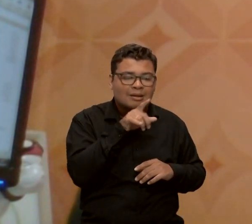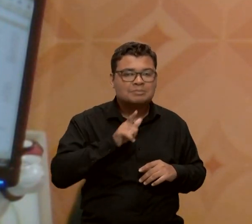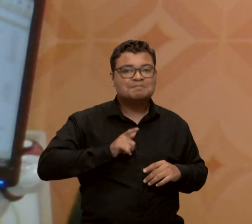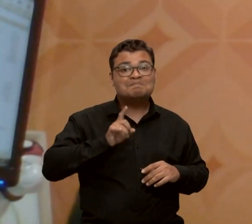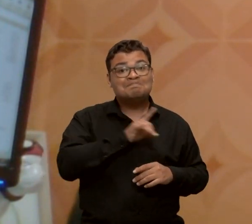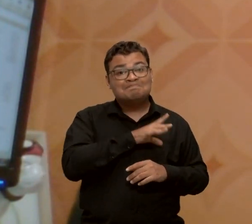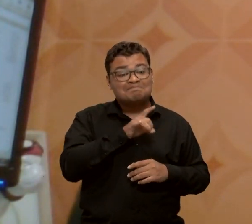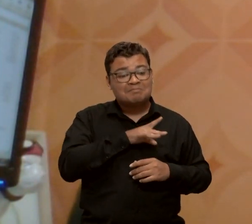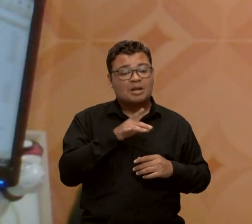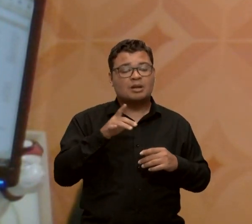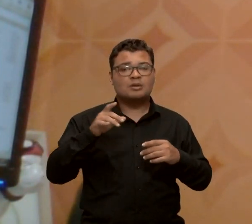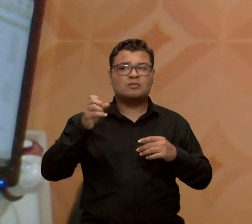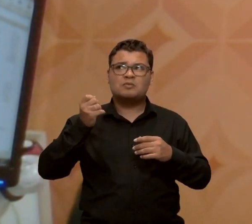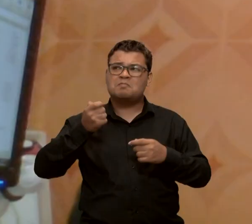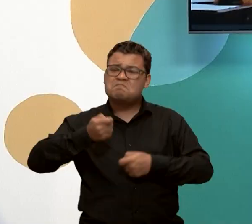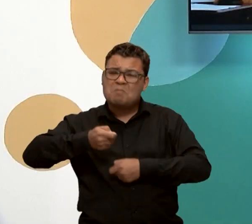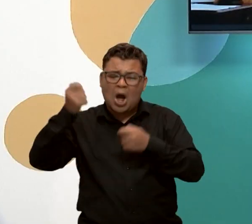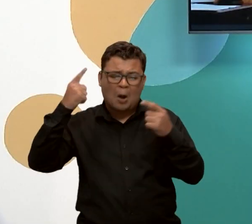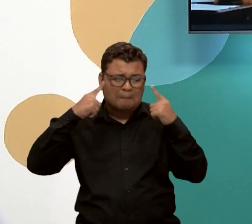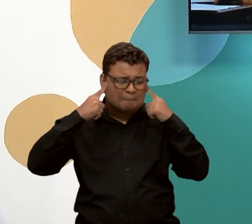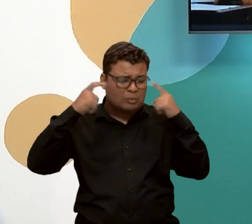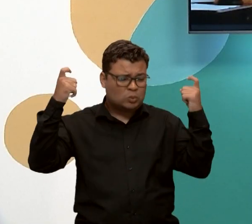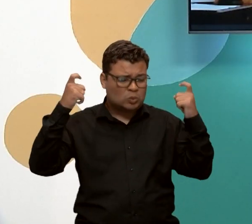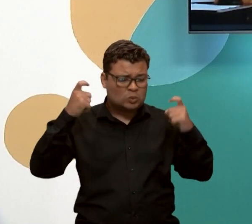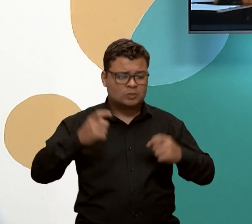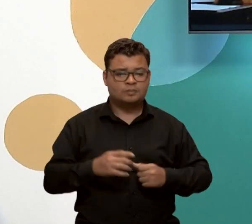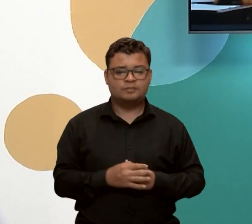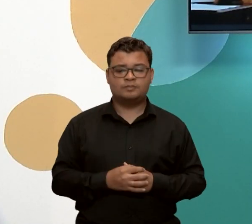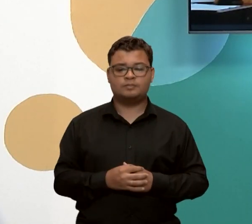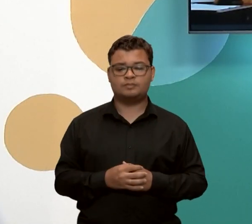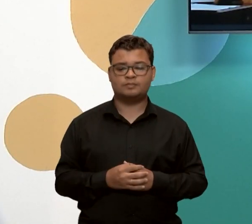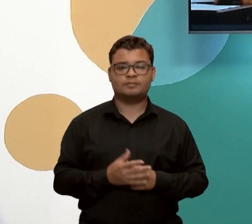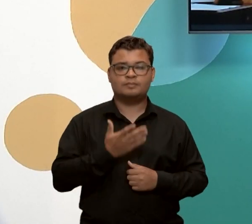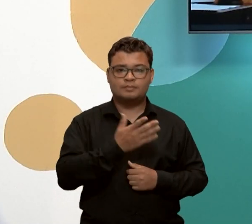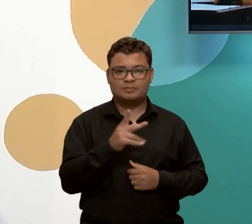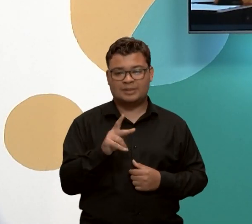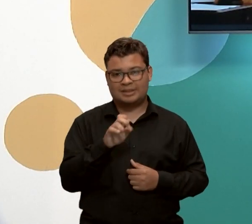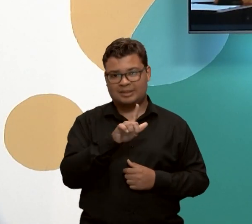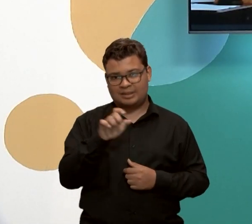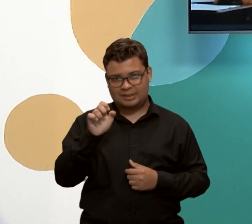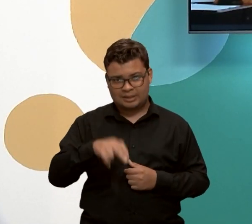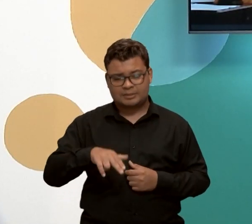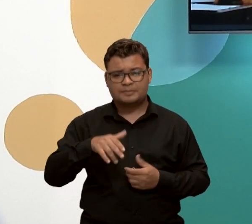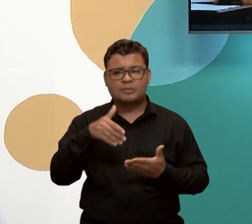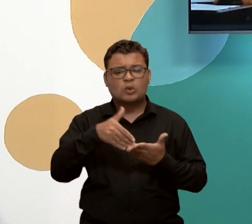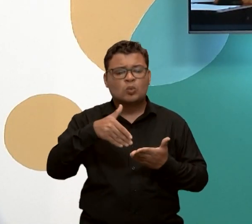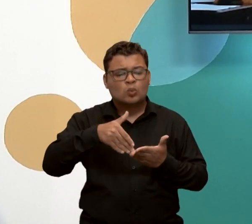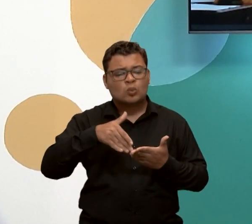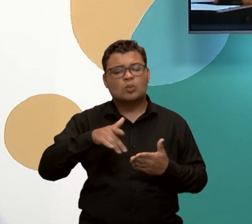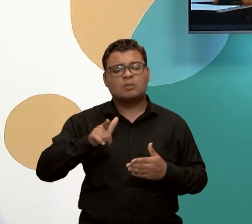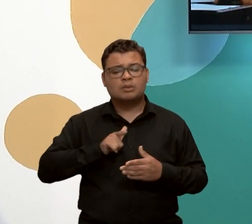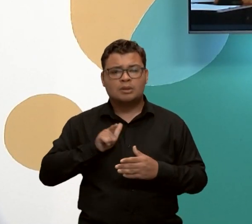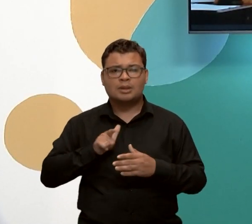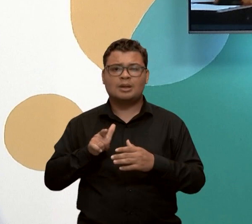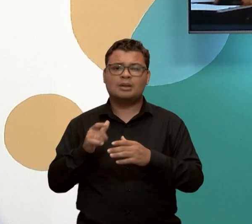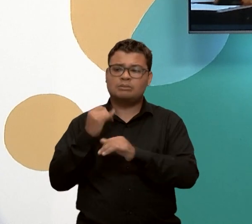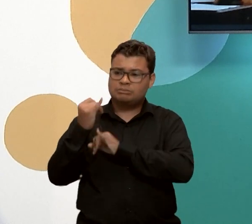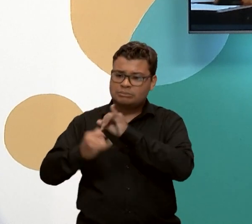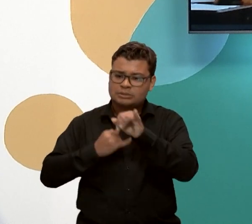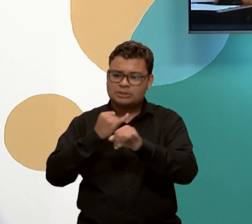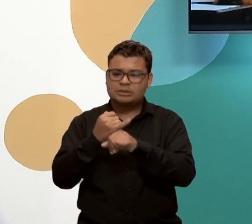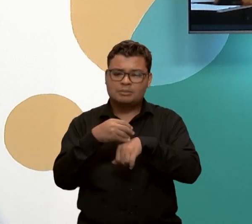e estampidos altos. Kellen, por último, há muitas indicações, até tutoriais na internet, de um tipo